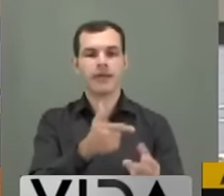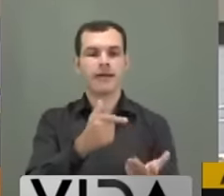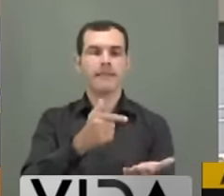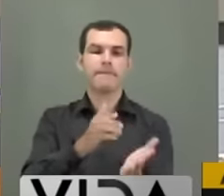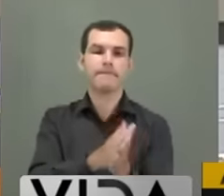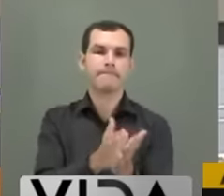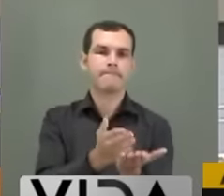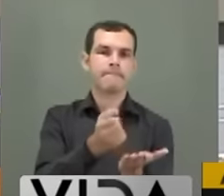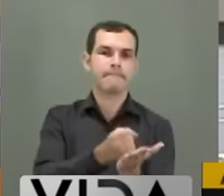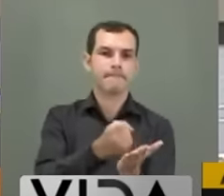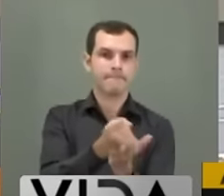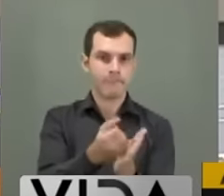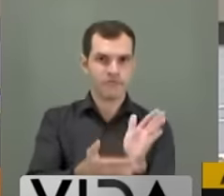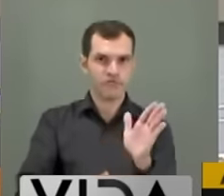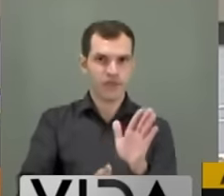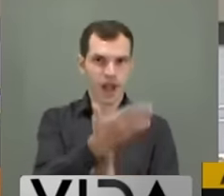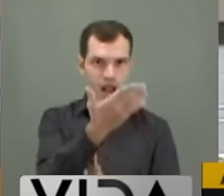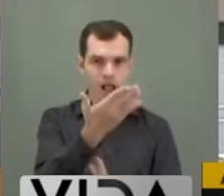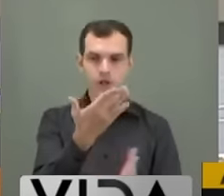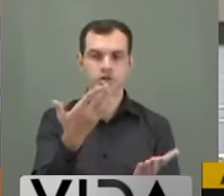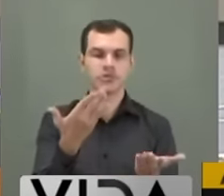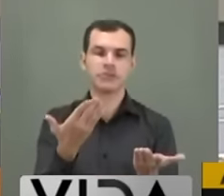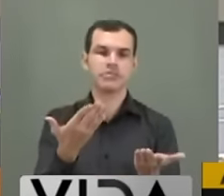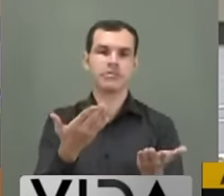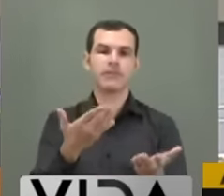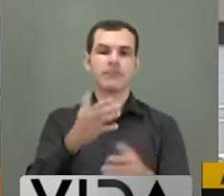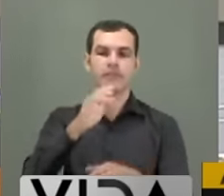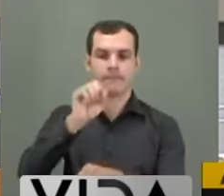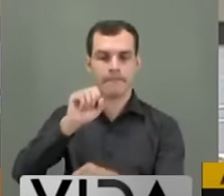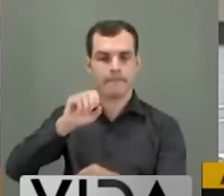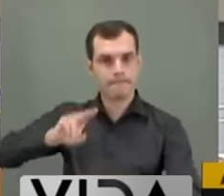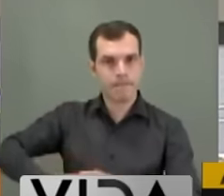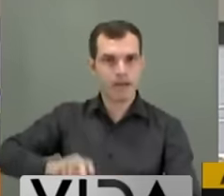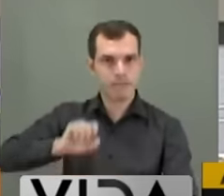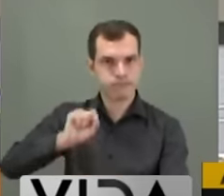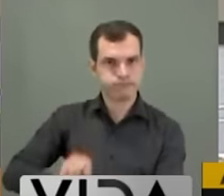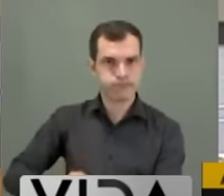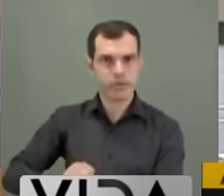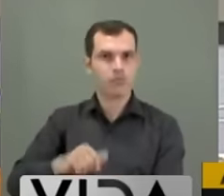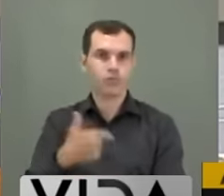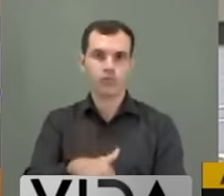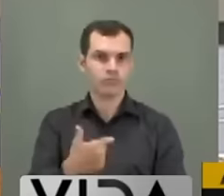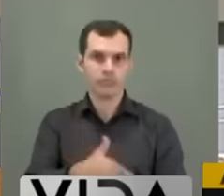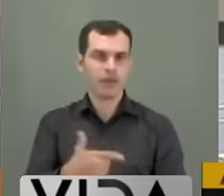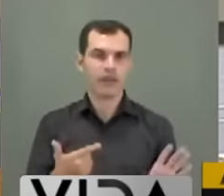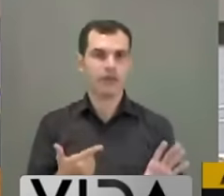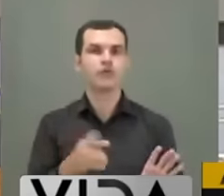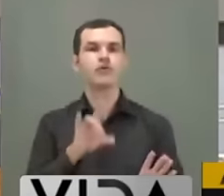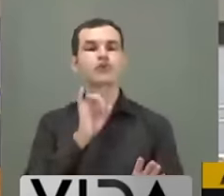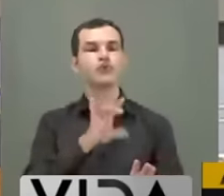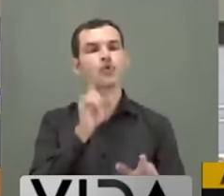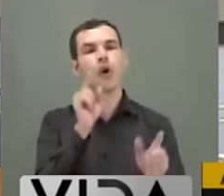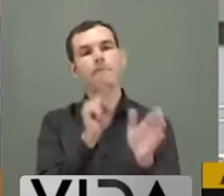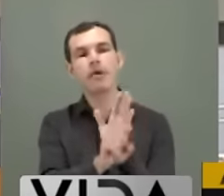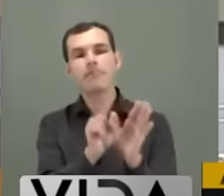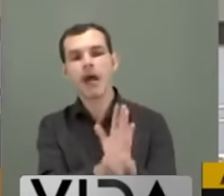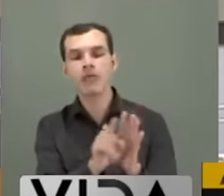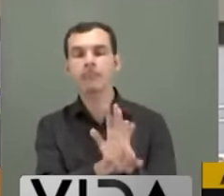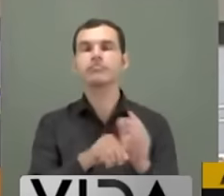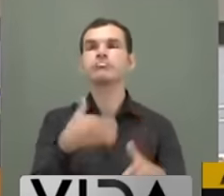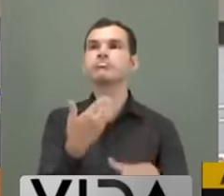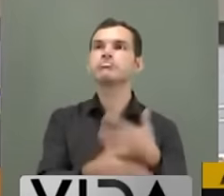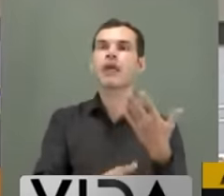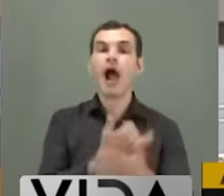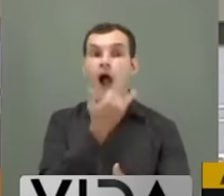caso houvesse alguma manifestação de quebradeira novamente, se faria outro questionamento a ele, caso ocorresse, o que não